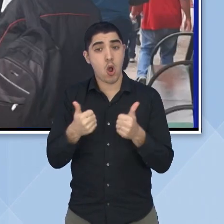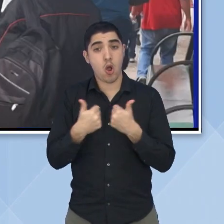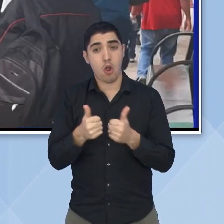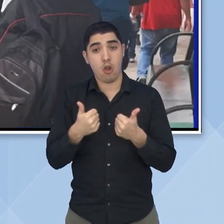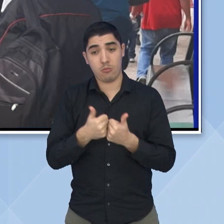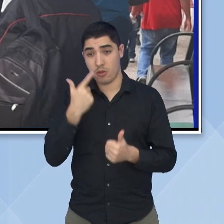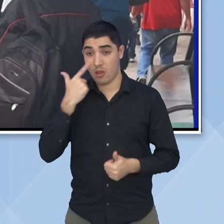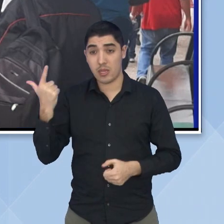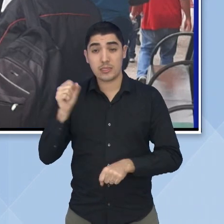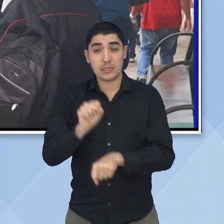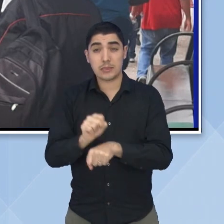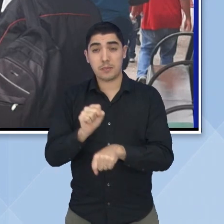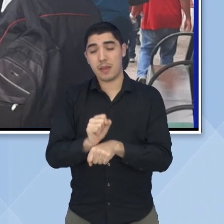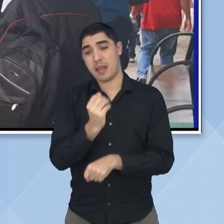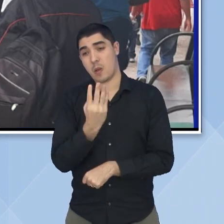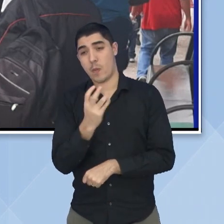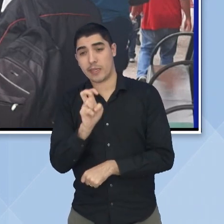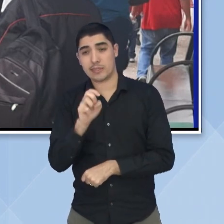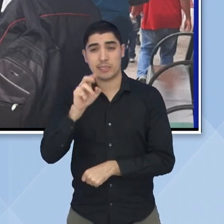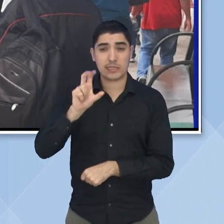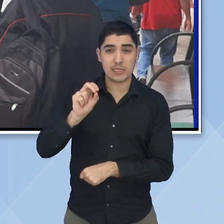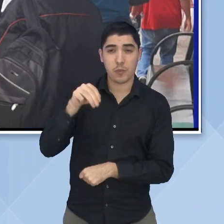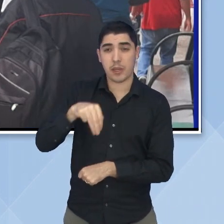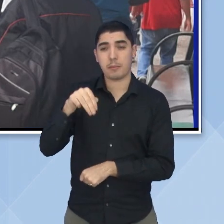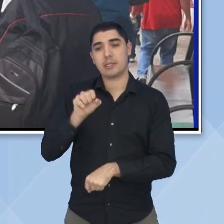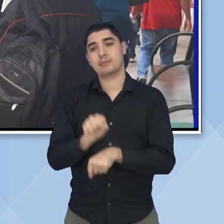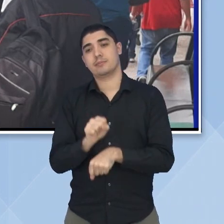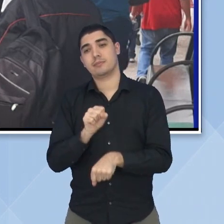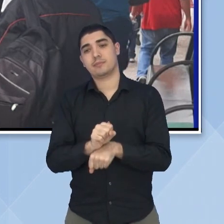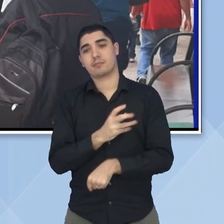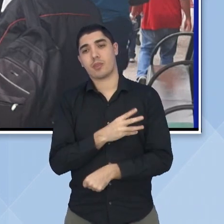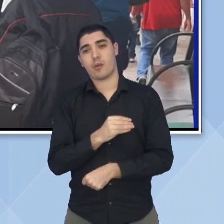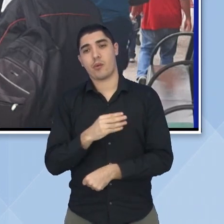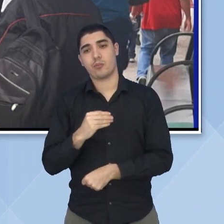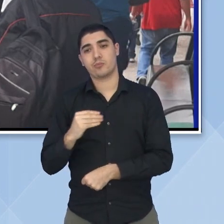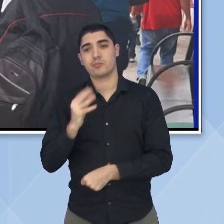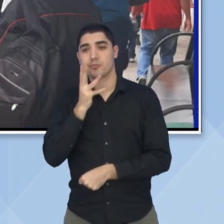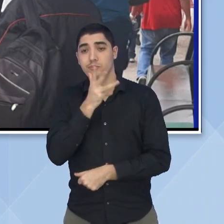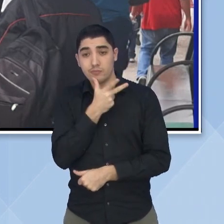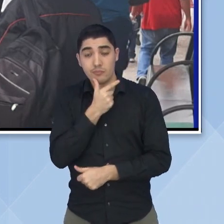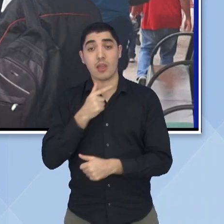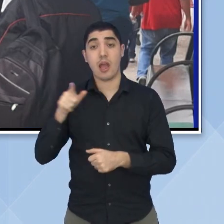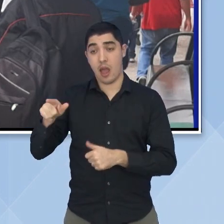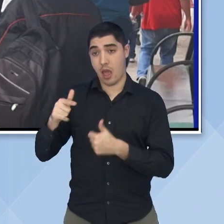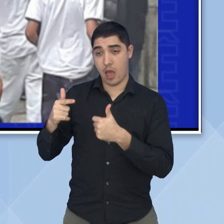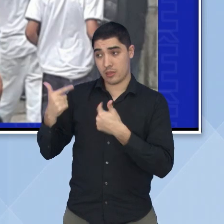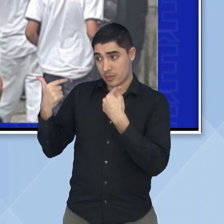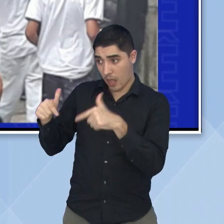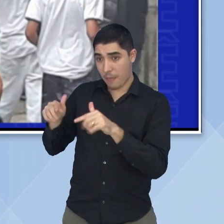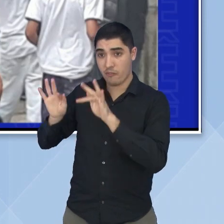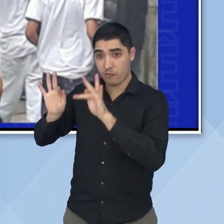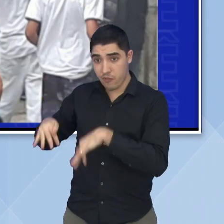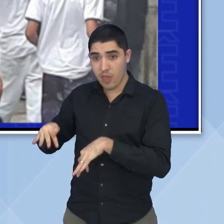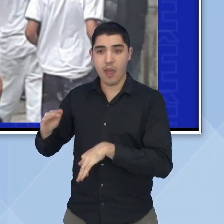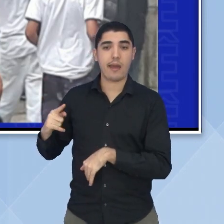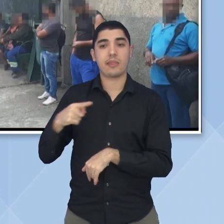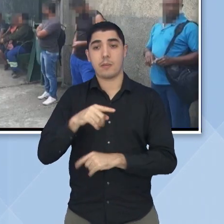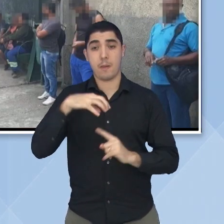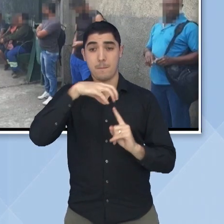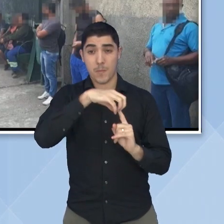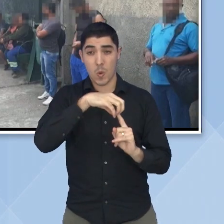que esperar 45, 50 minutos depois que eles saem do serviço. O ponto de